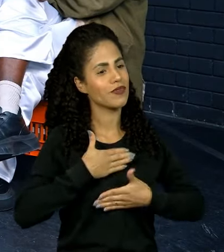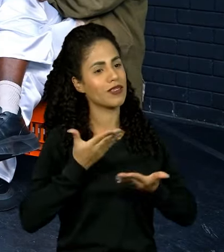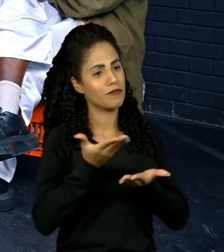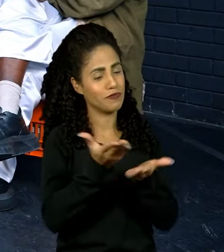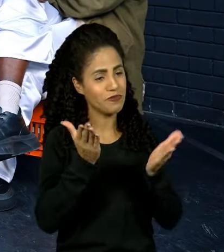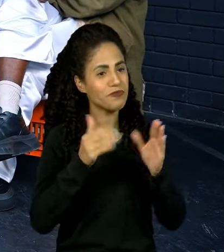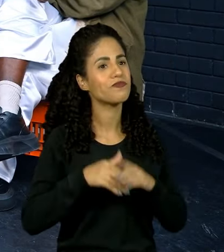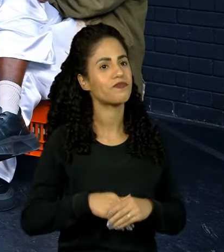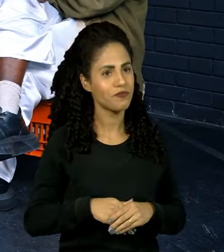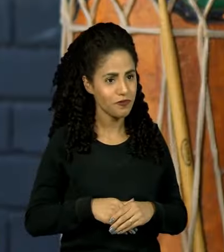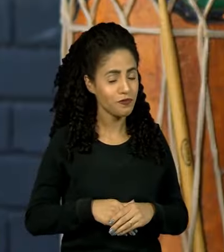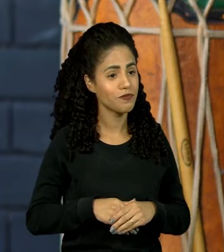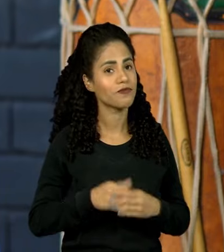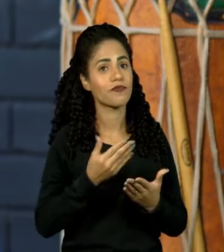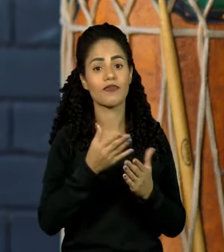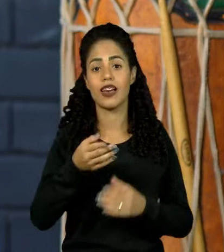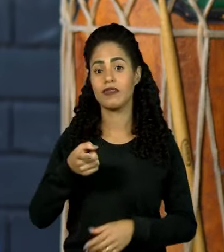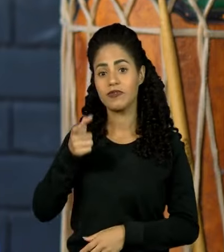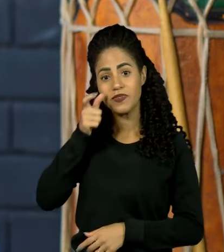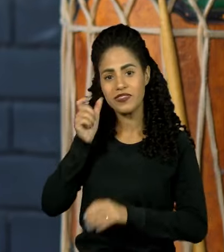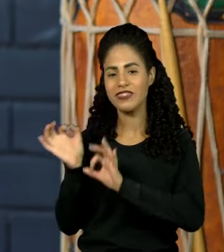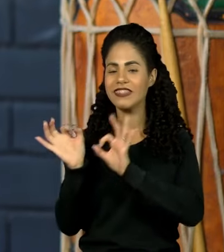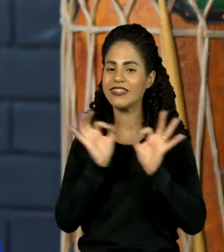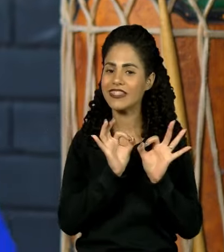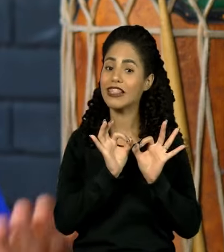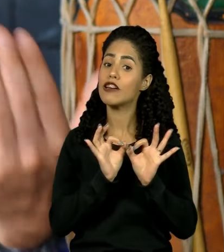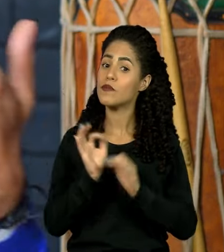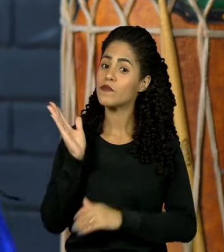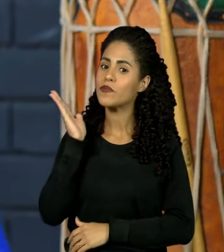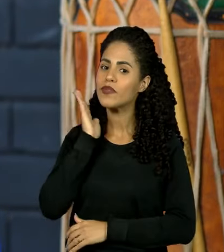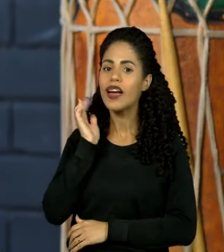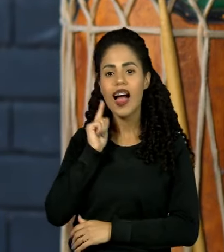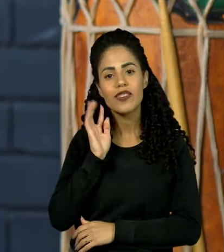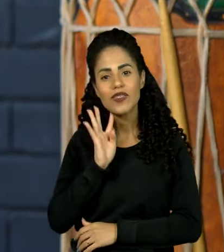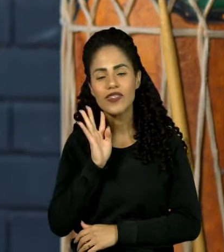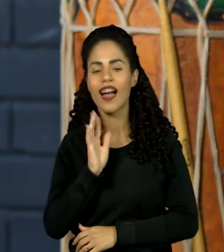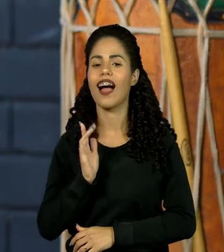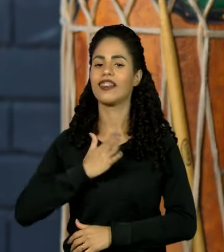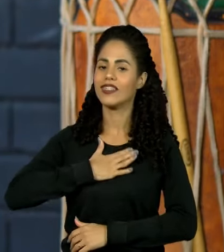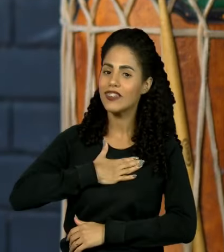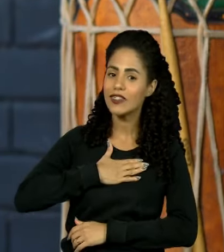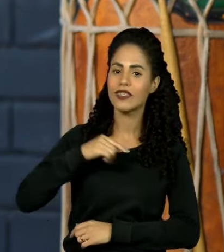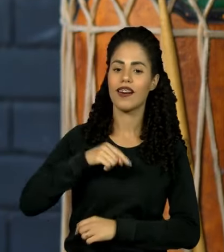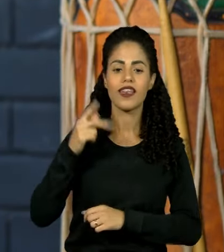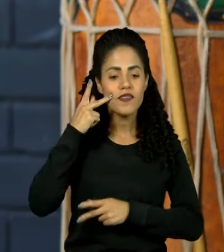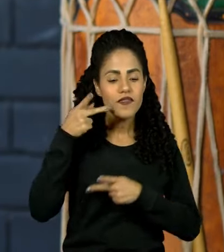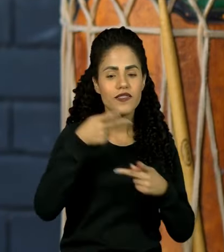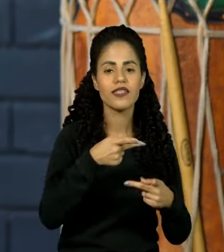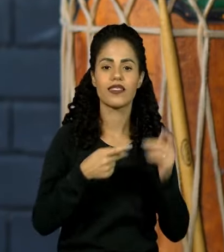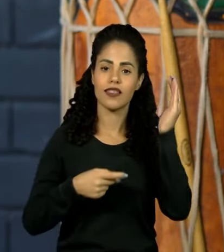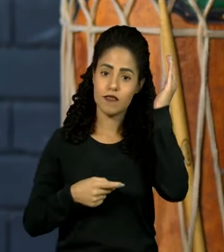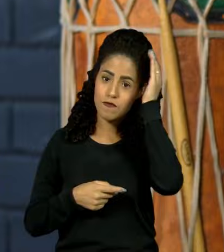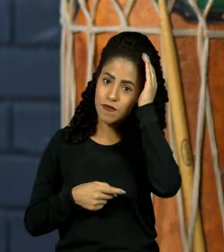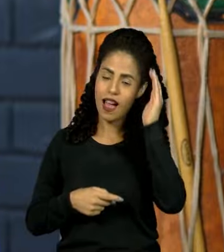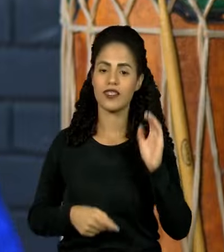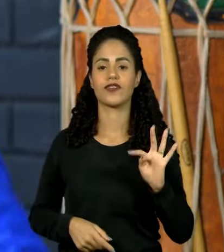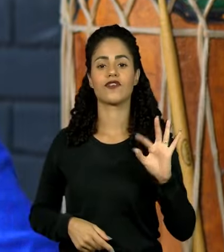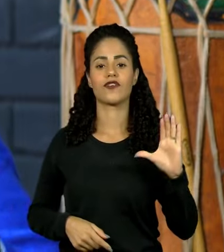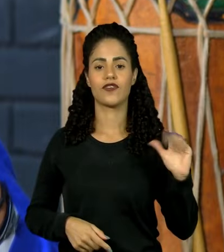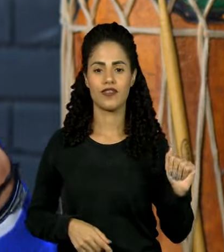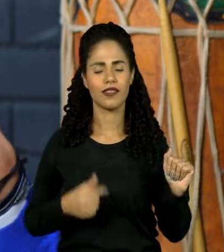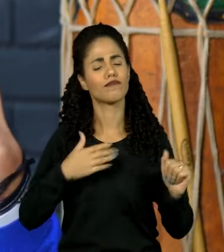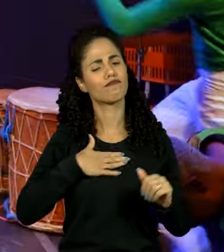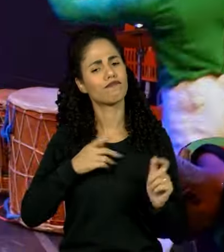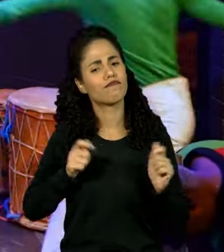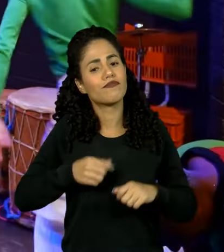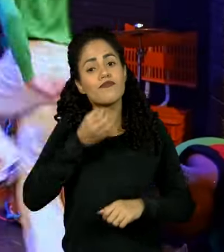vocês Espero que vocês tenham curtido um pouco vale a pena vir aqui no Sesc Tijuca e essa peça vale a